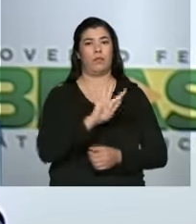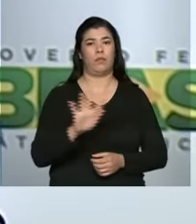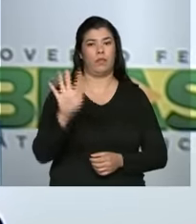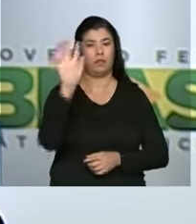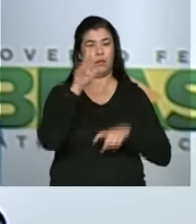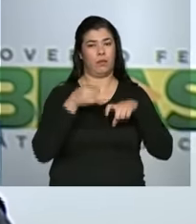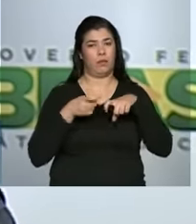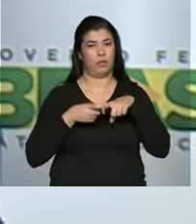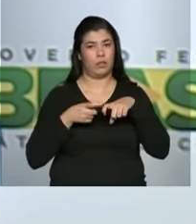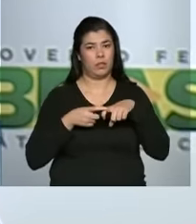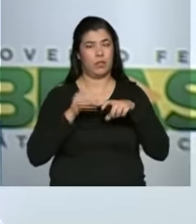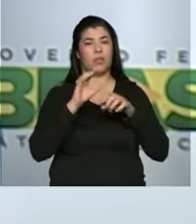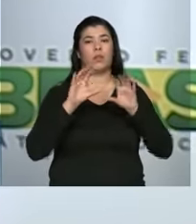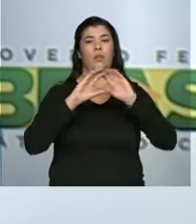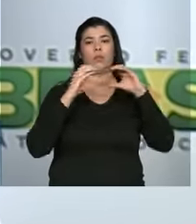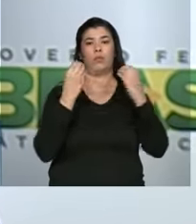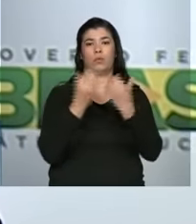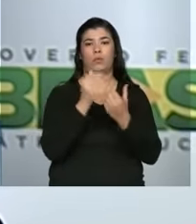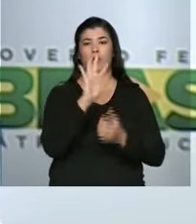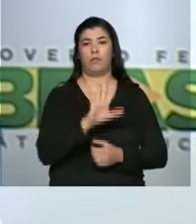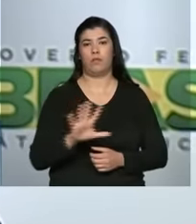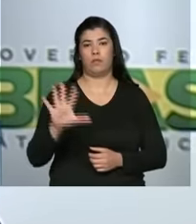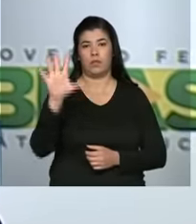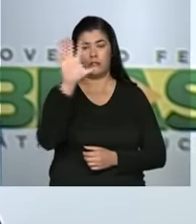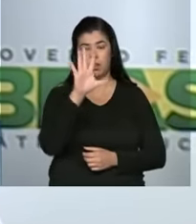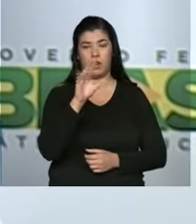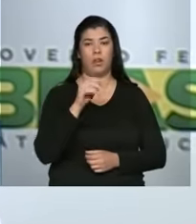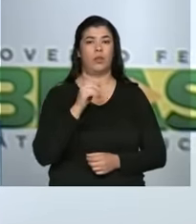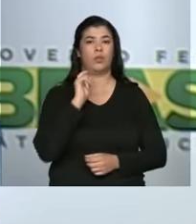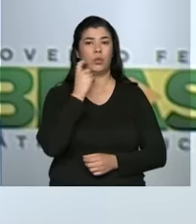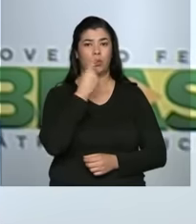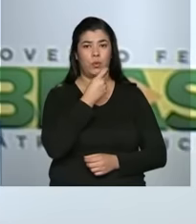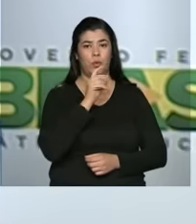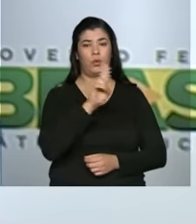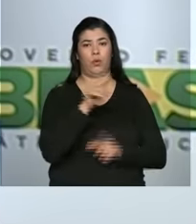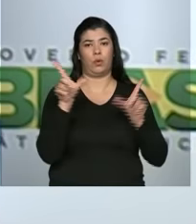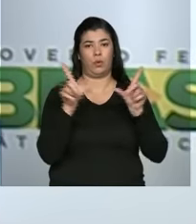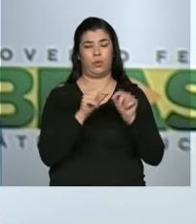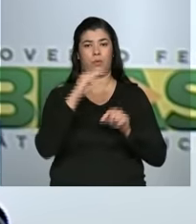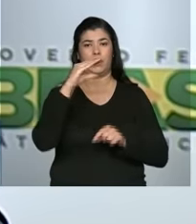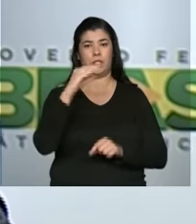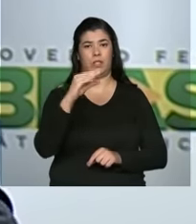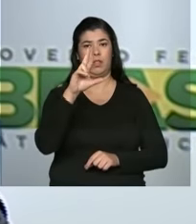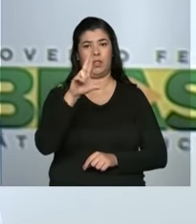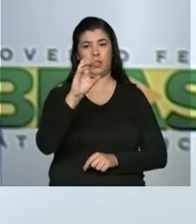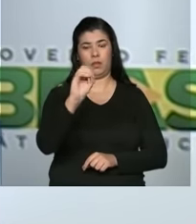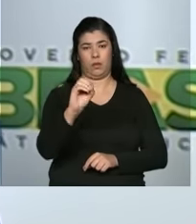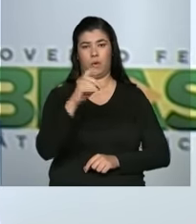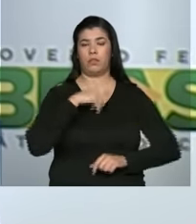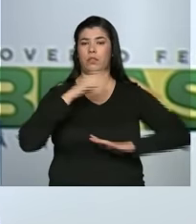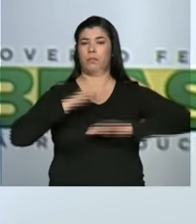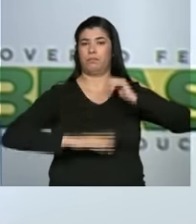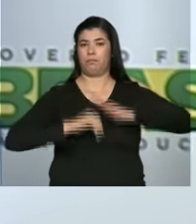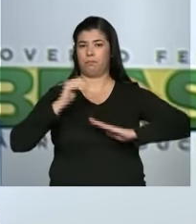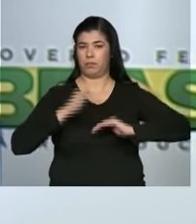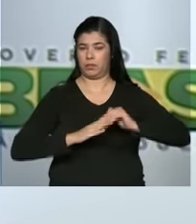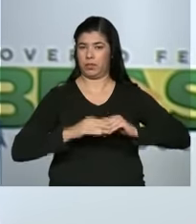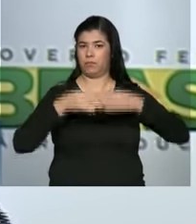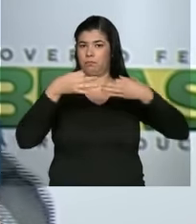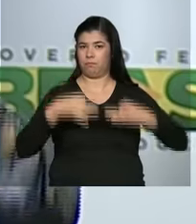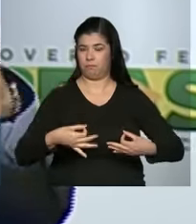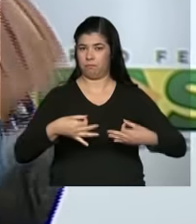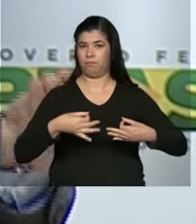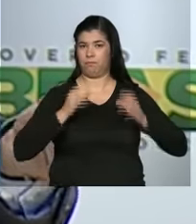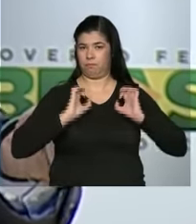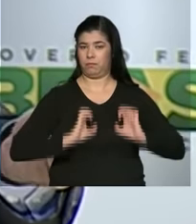Conselho Regional de Medicina do Conselho Federal de Odontologia do cro que é a fiscalização do exercício ético profissional que também pode